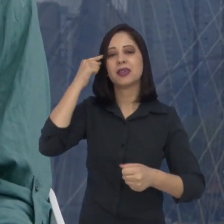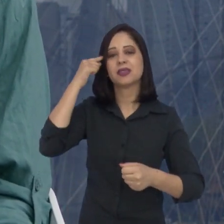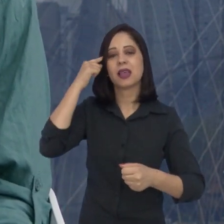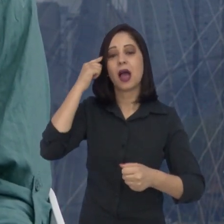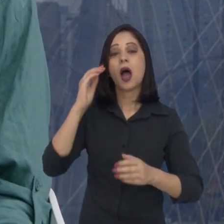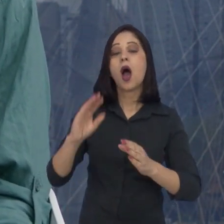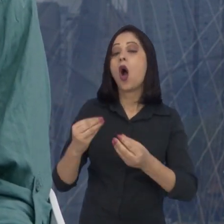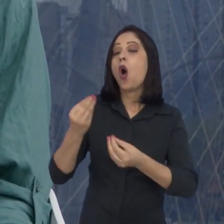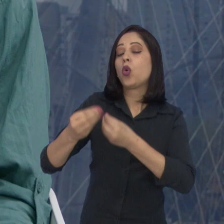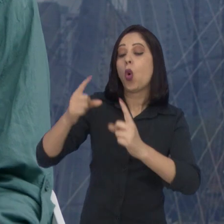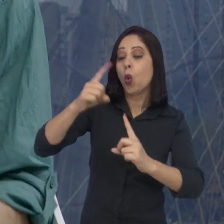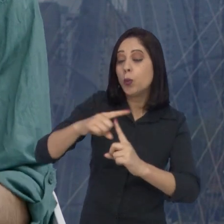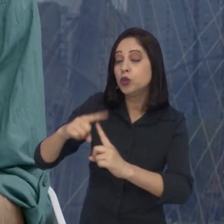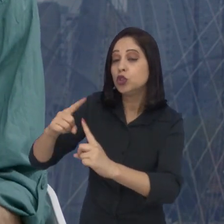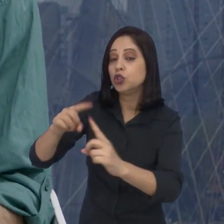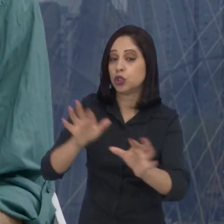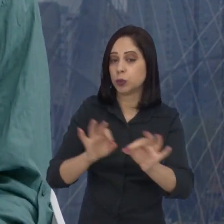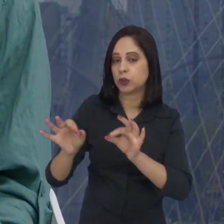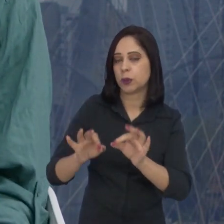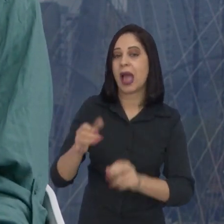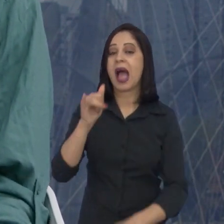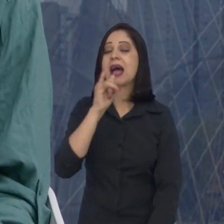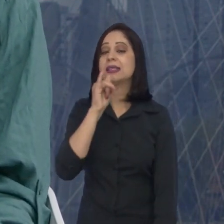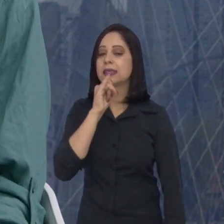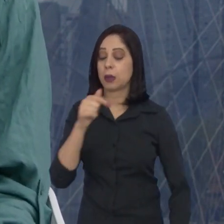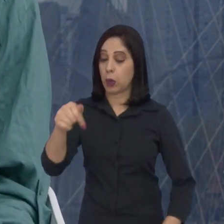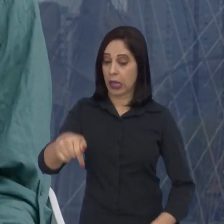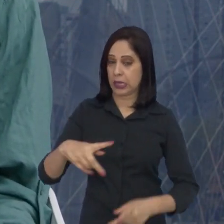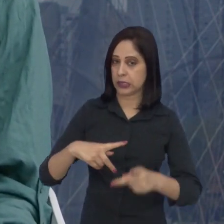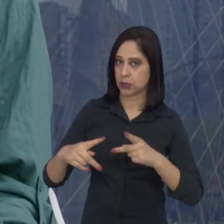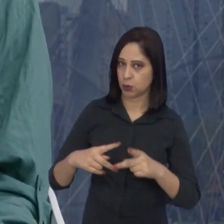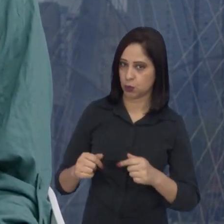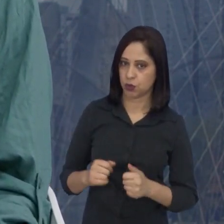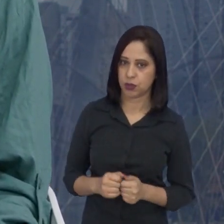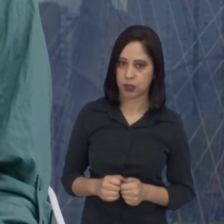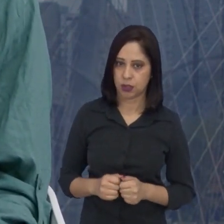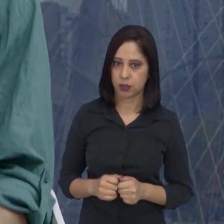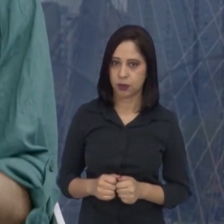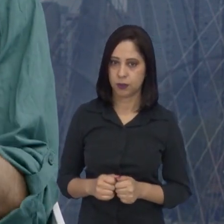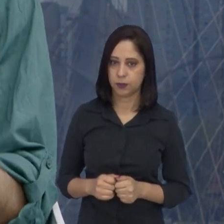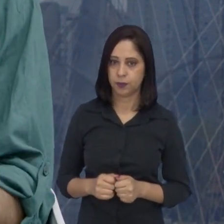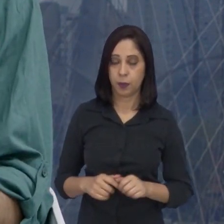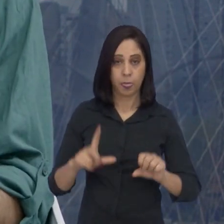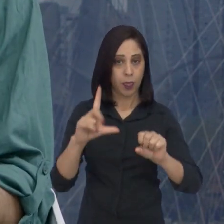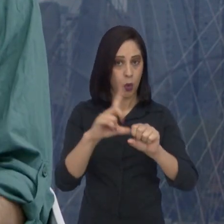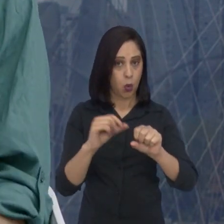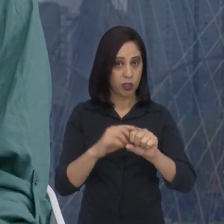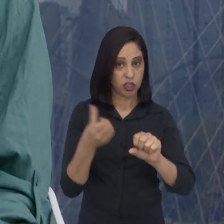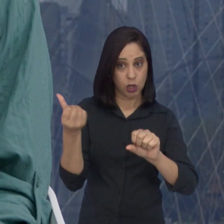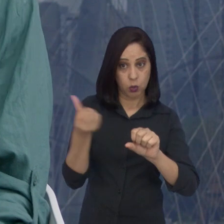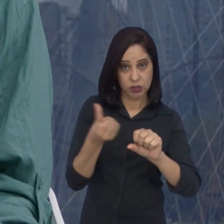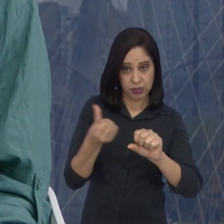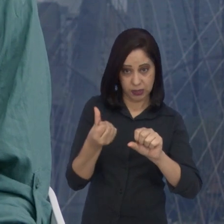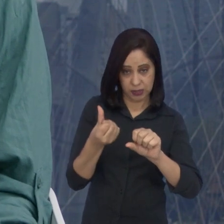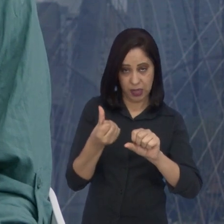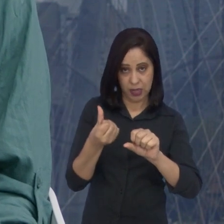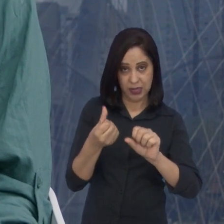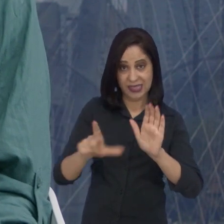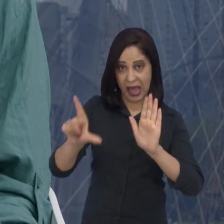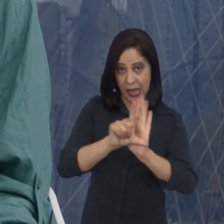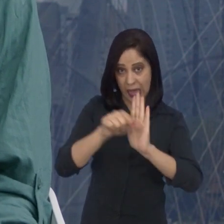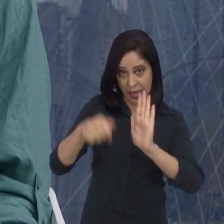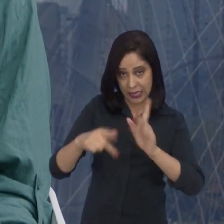sua efetividade. Então vamos dar um exemplo local. O artigo 6º do Plano Diretor de São